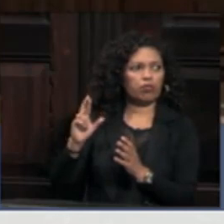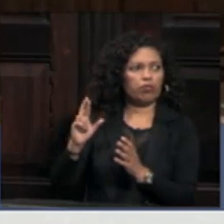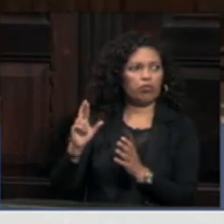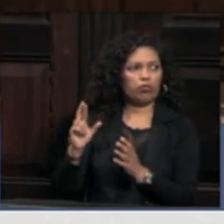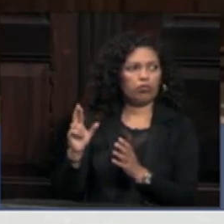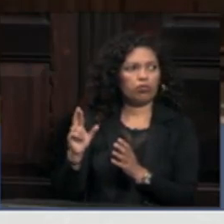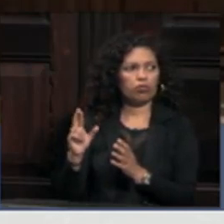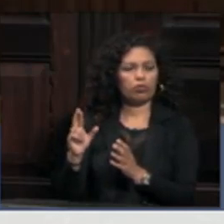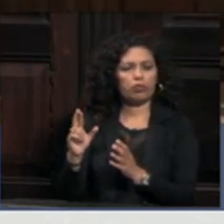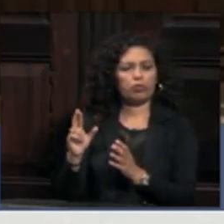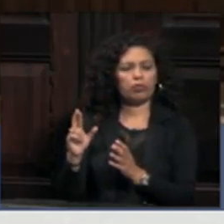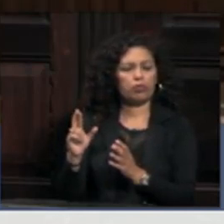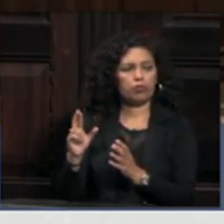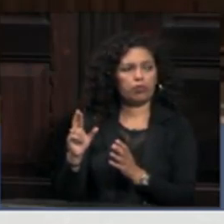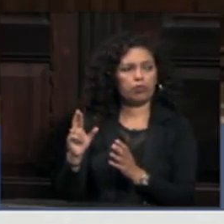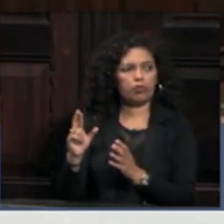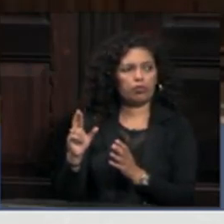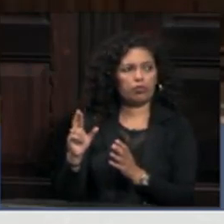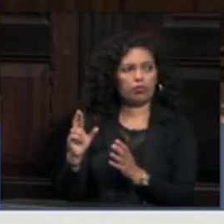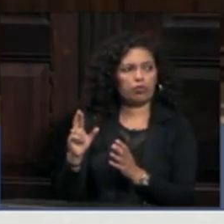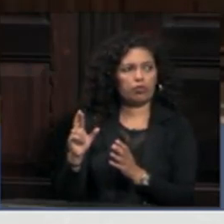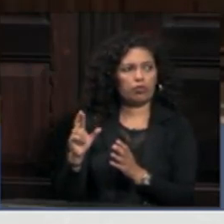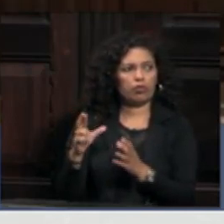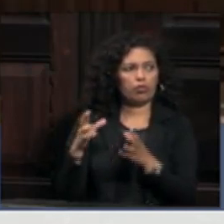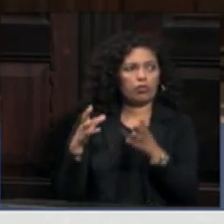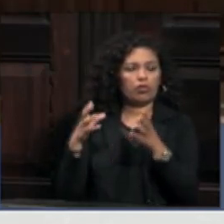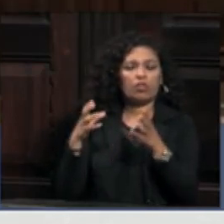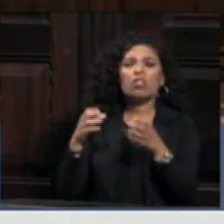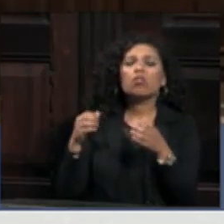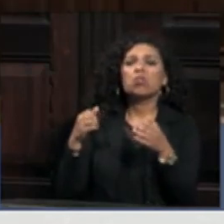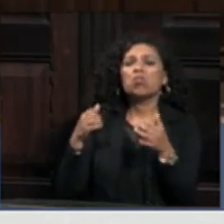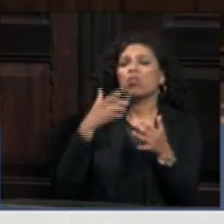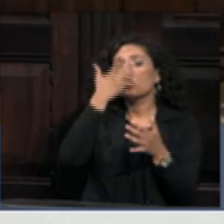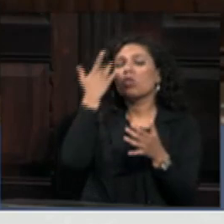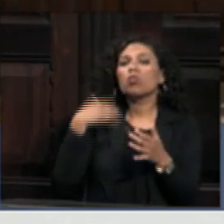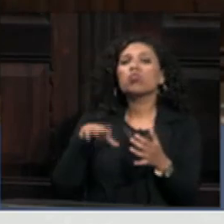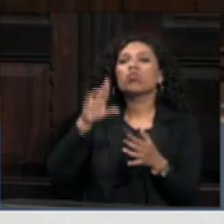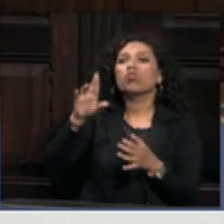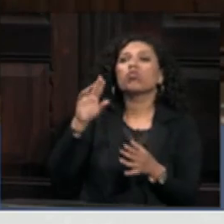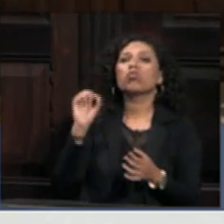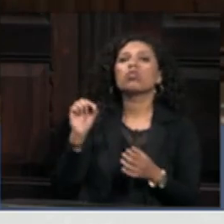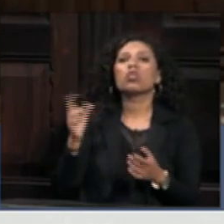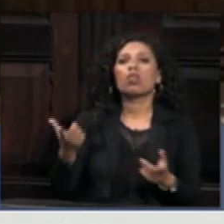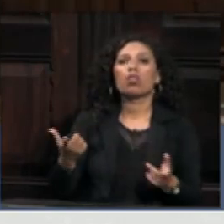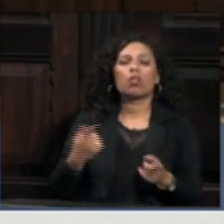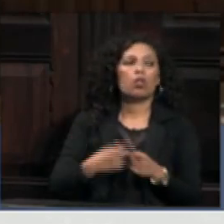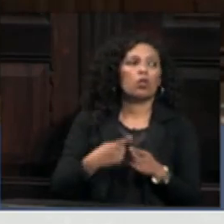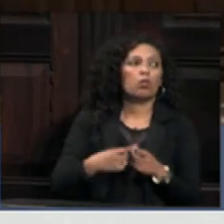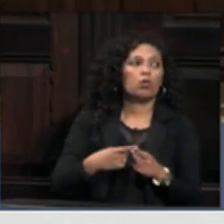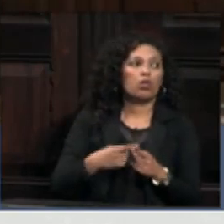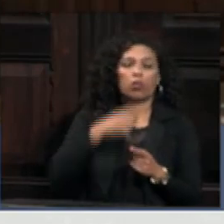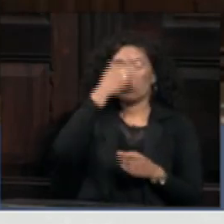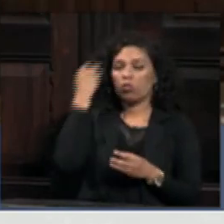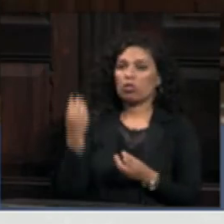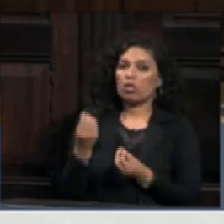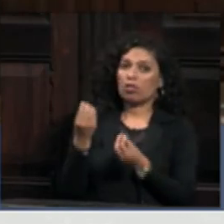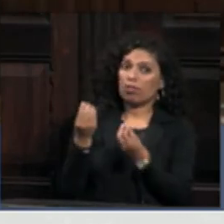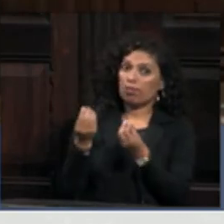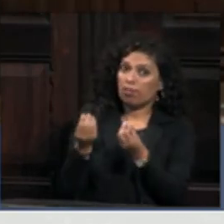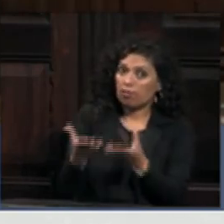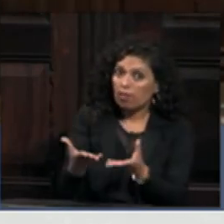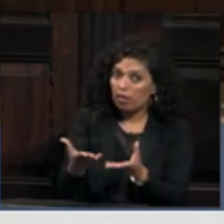sentido pejorativo, cadeia de responsabilidade por quê? Porque quem dá tem que